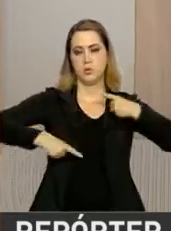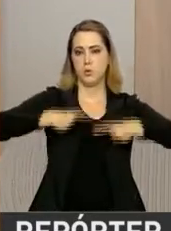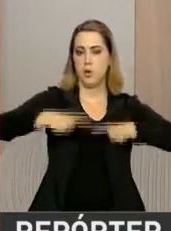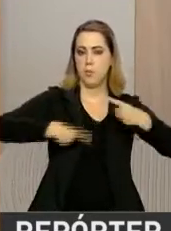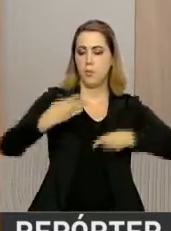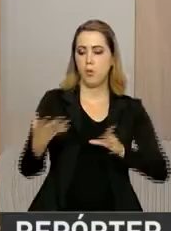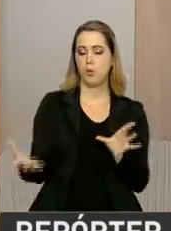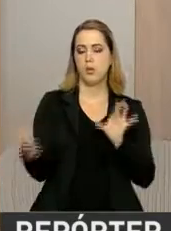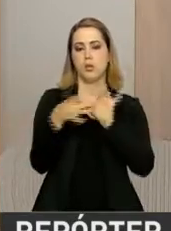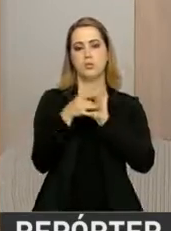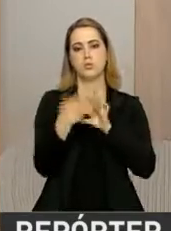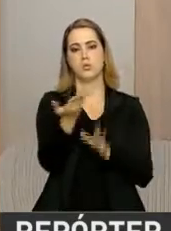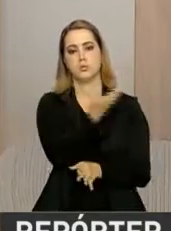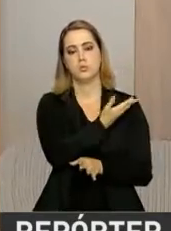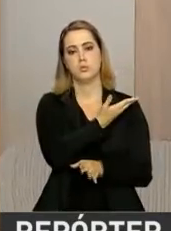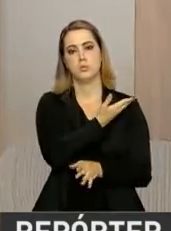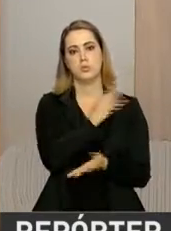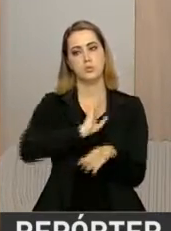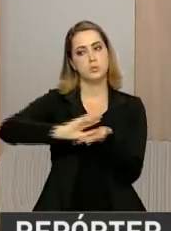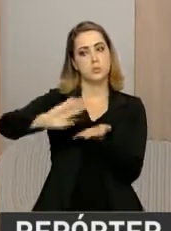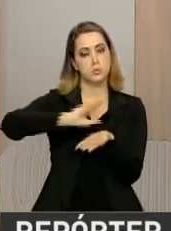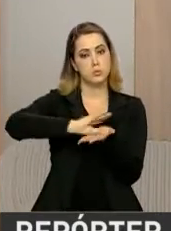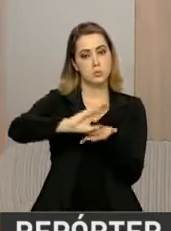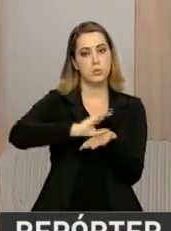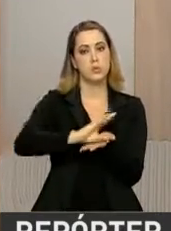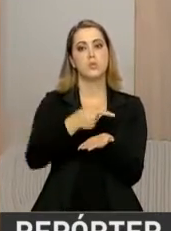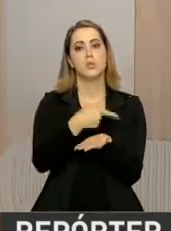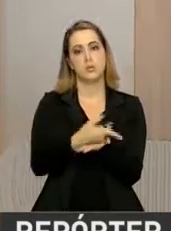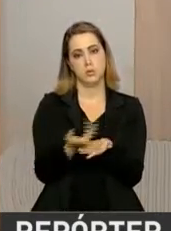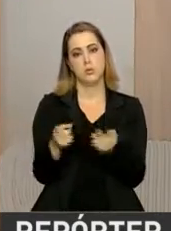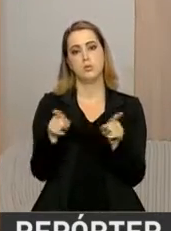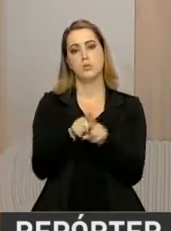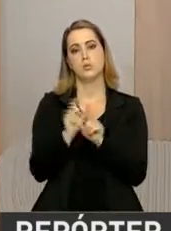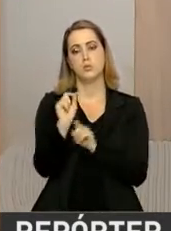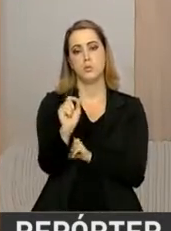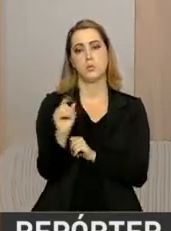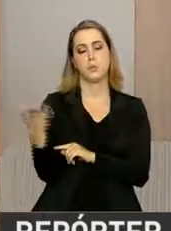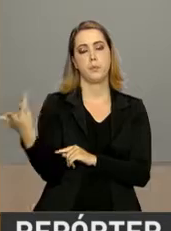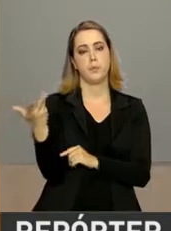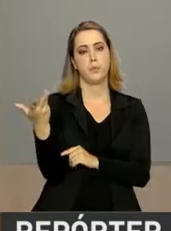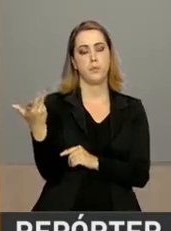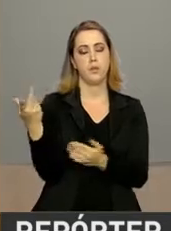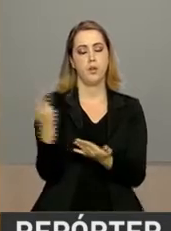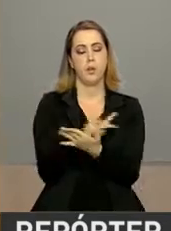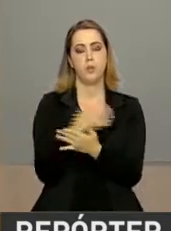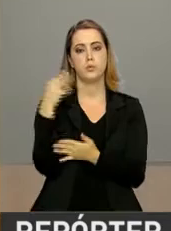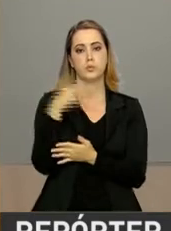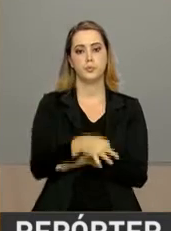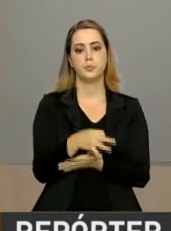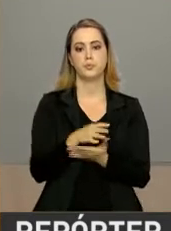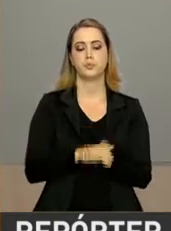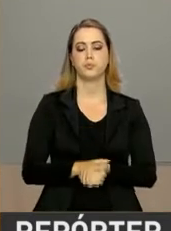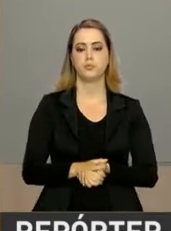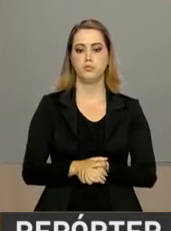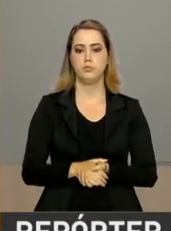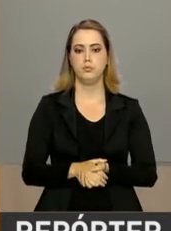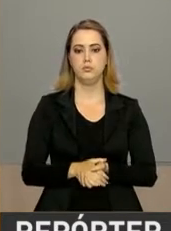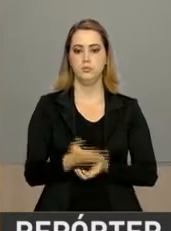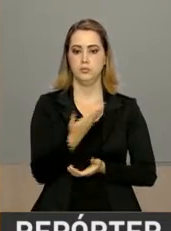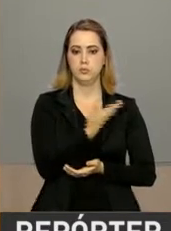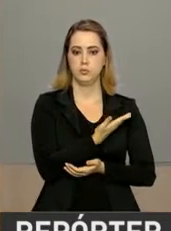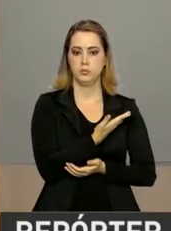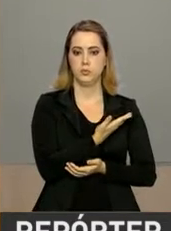para investimento os seja bem sucedida se estamos aqui precisamente